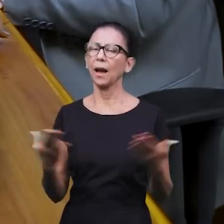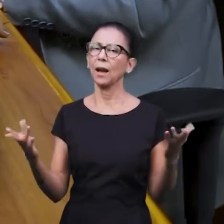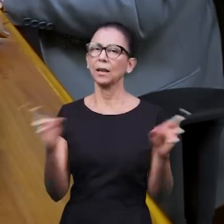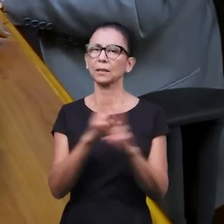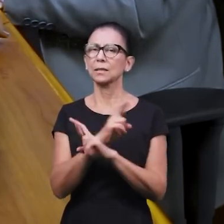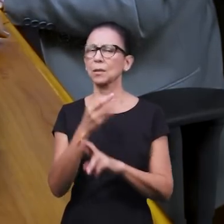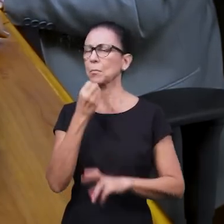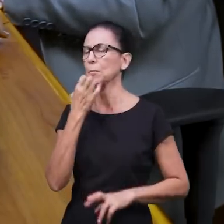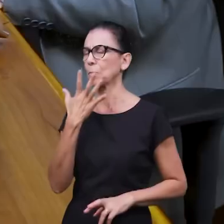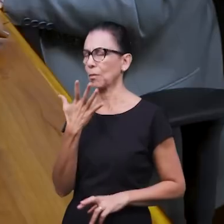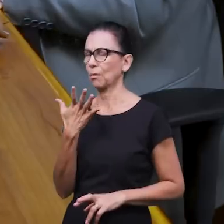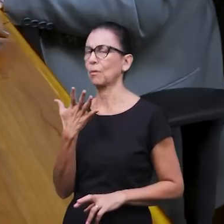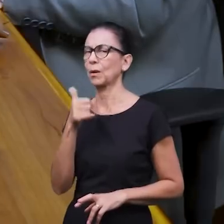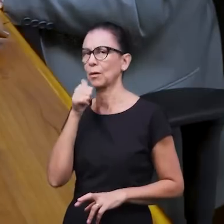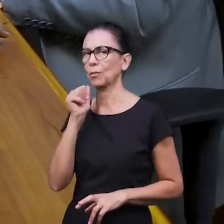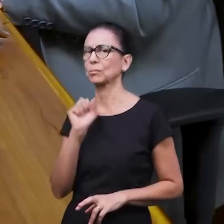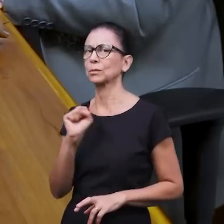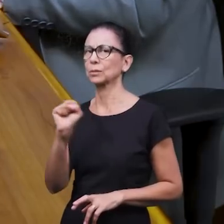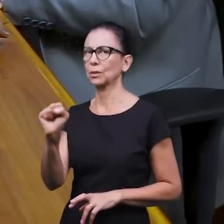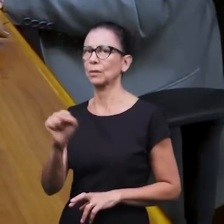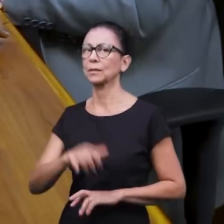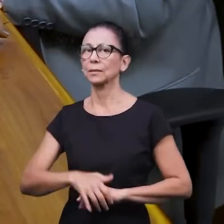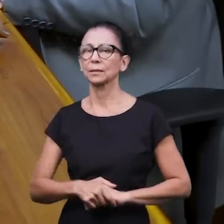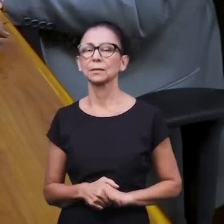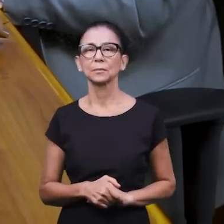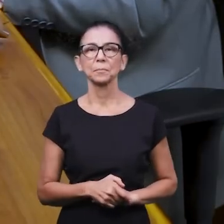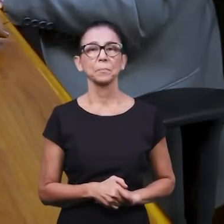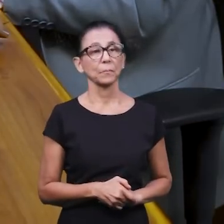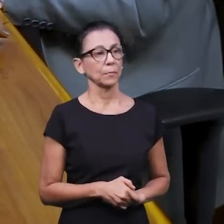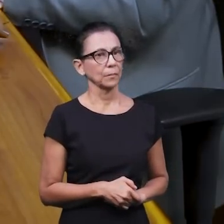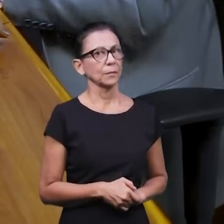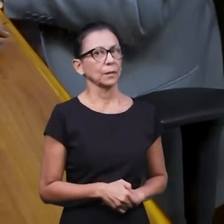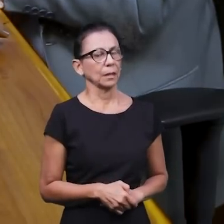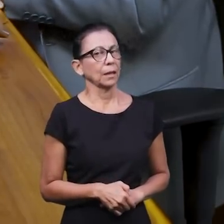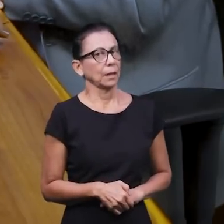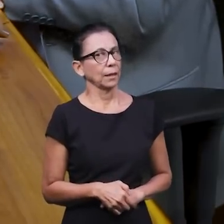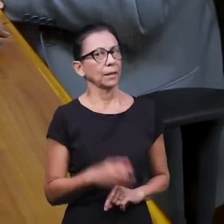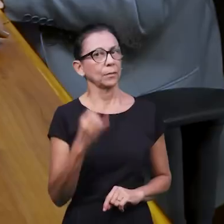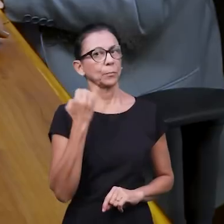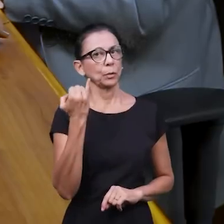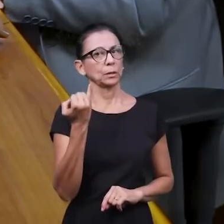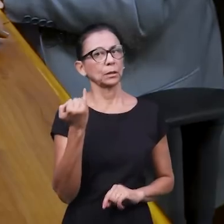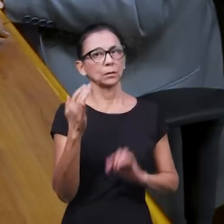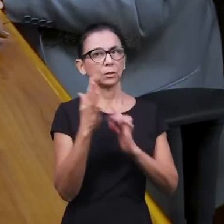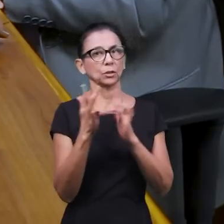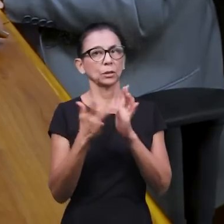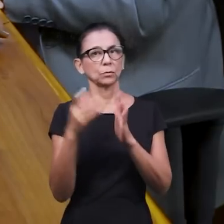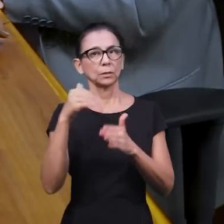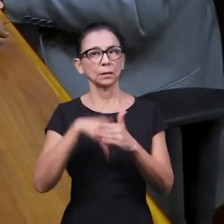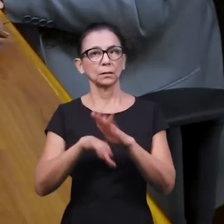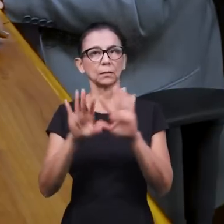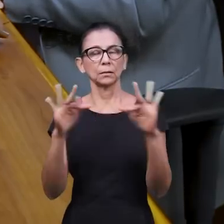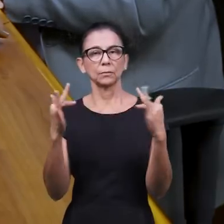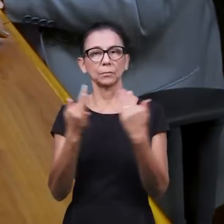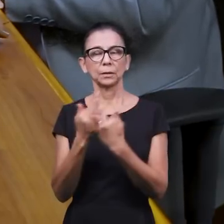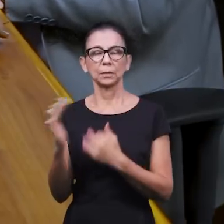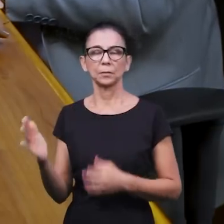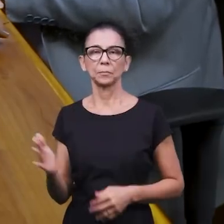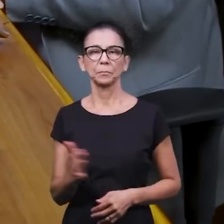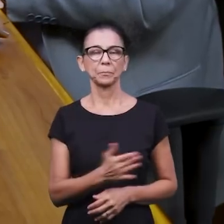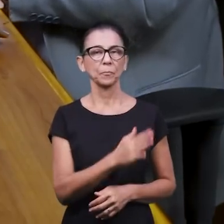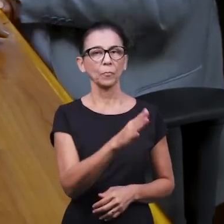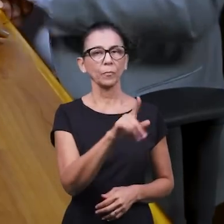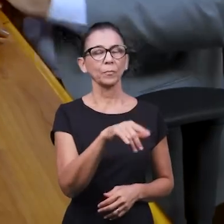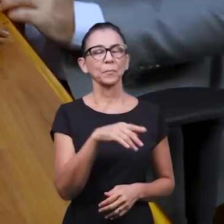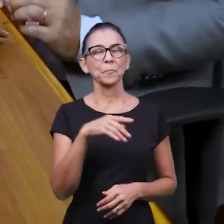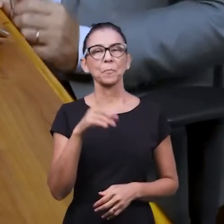Pedro. Uma bênção ali na família ali, né? Oração, resposta da oração, levar Jesus para dentro do lar, exatamente, para que a bênção seja vivida. O que mais, Luiz?